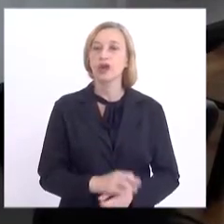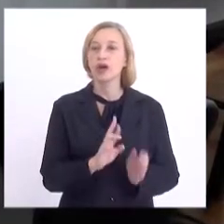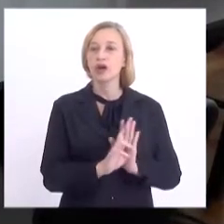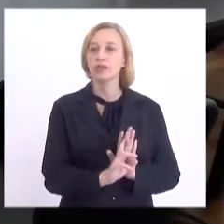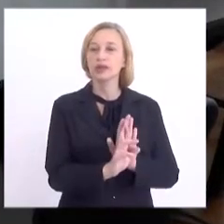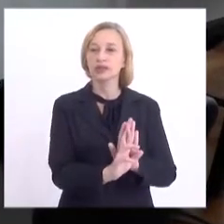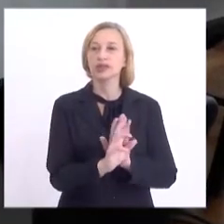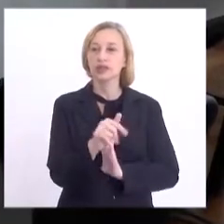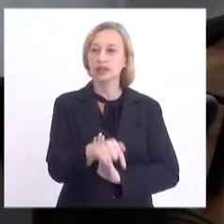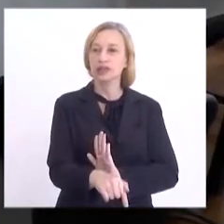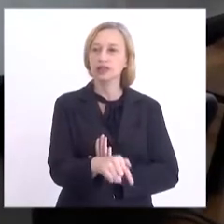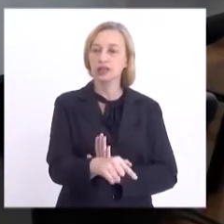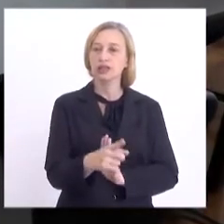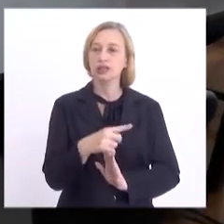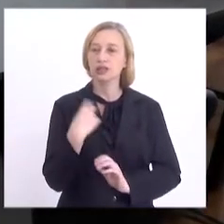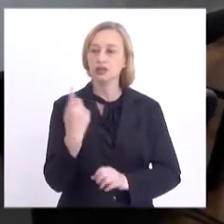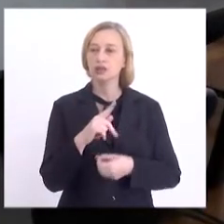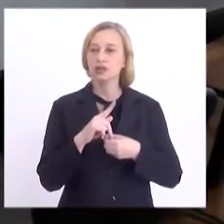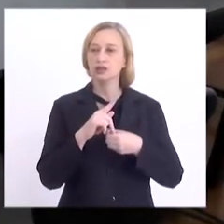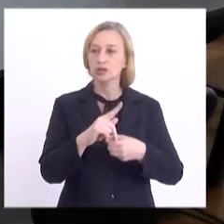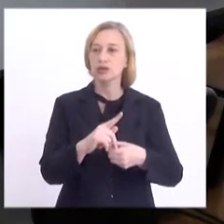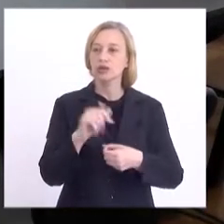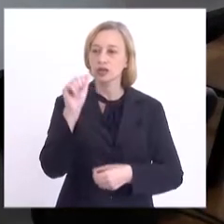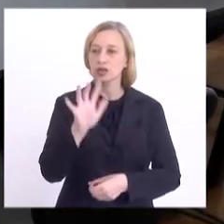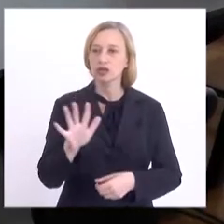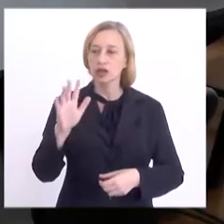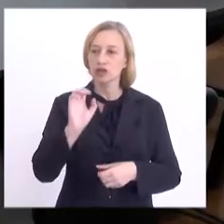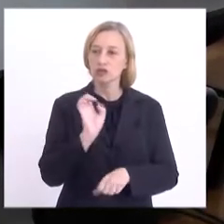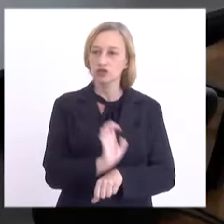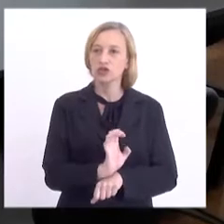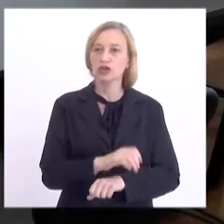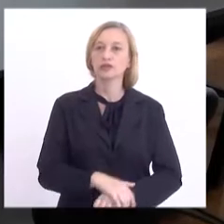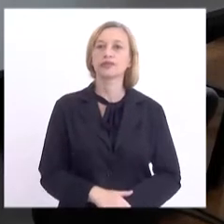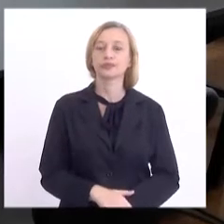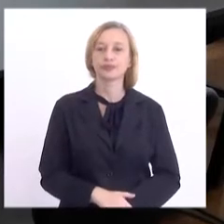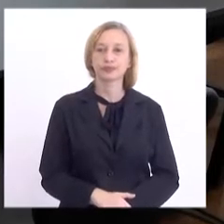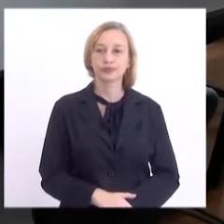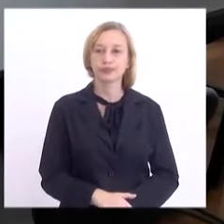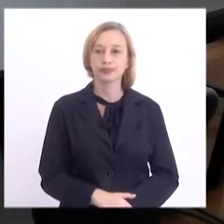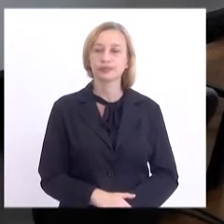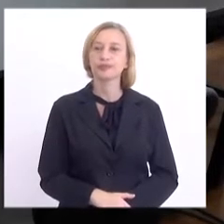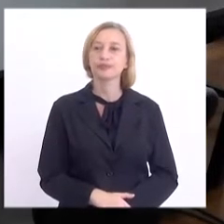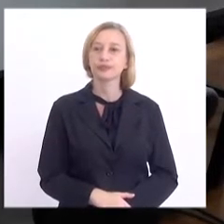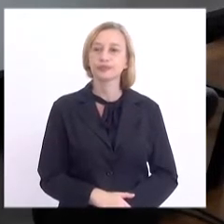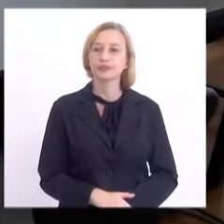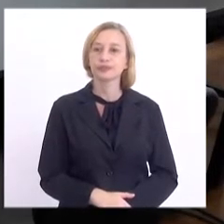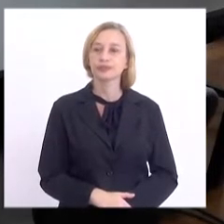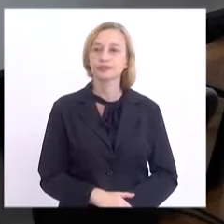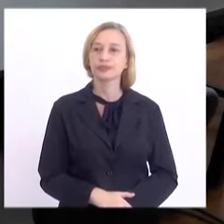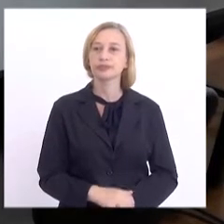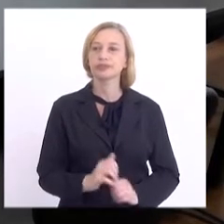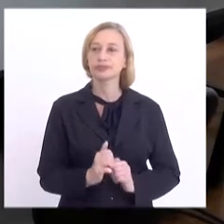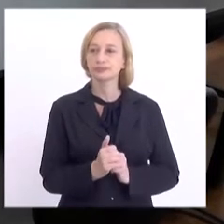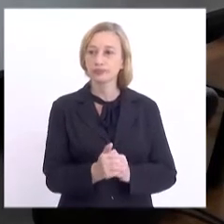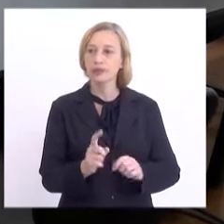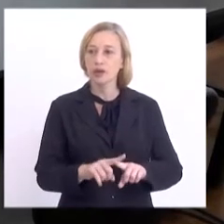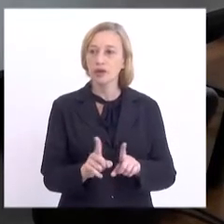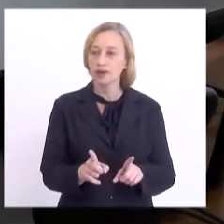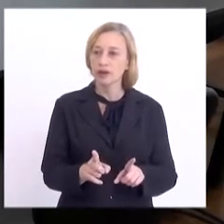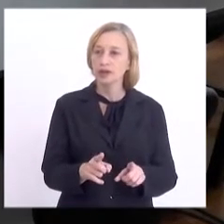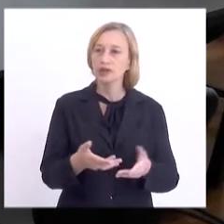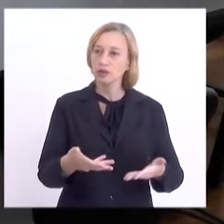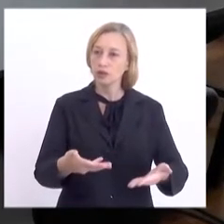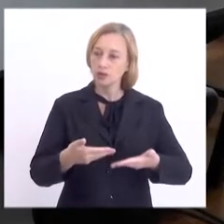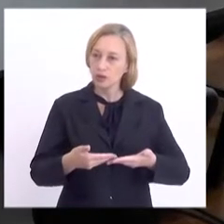representando aqui a nossa Procuradoria Geral do Estado e possivelmente está a caminho mas para